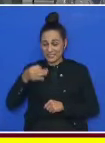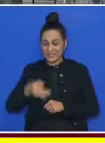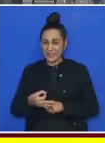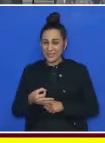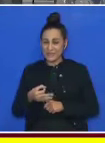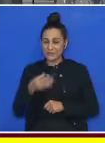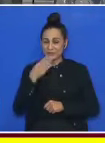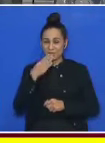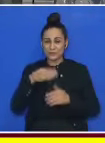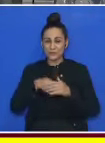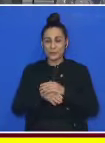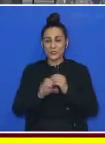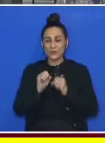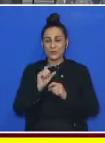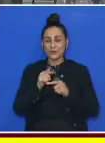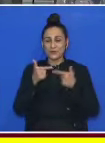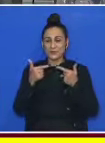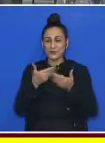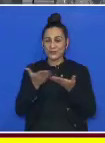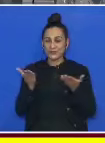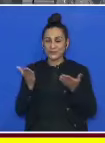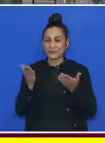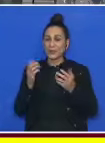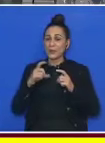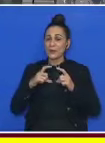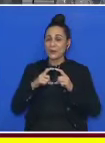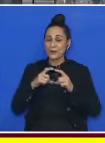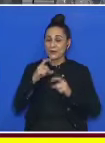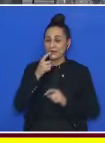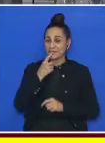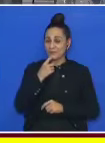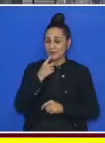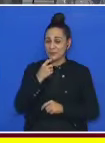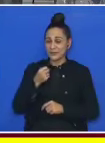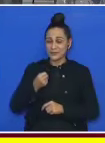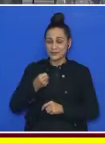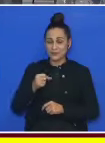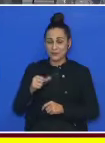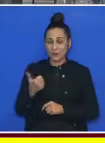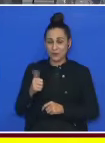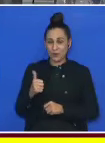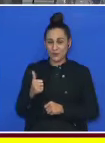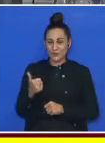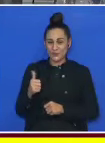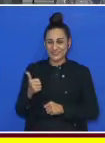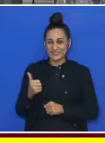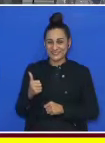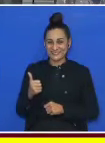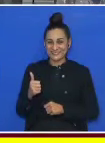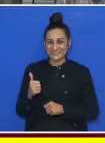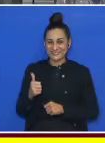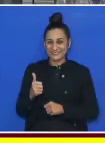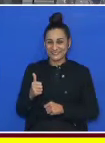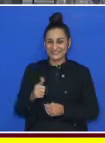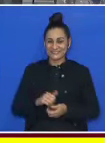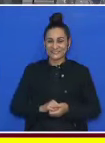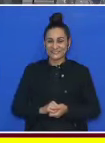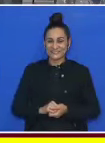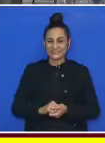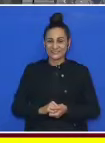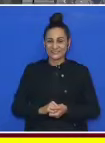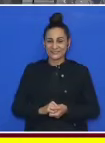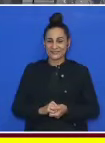Time Mania, hein? Boa sorte. Bola vermelha, número 11. Vermelha 11.